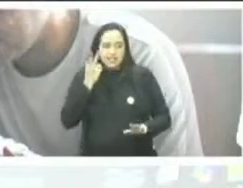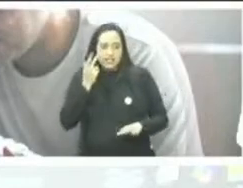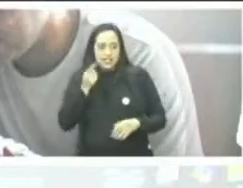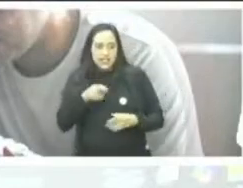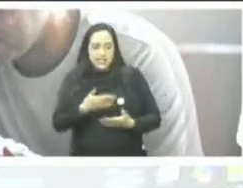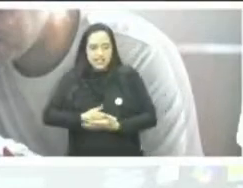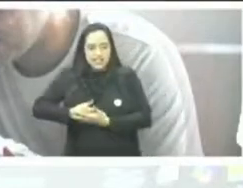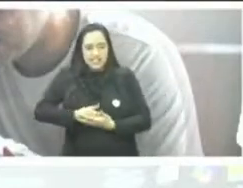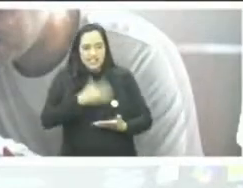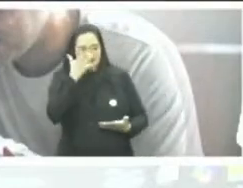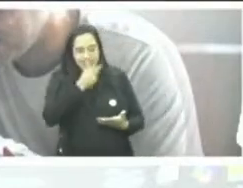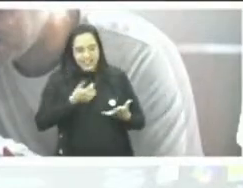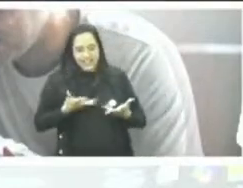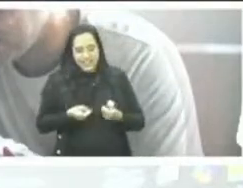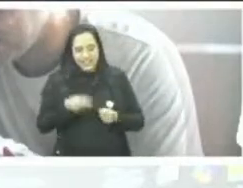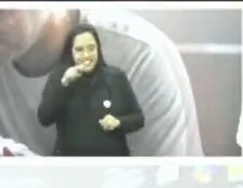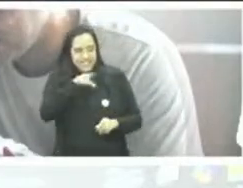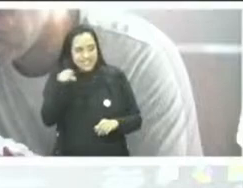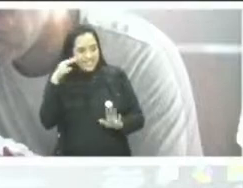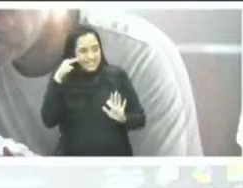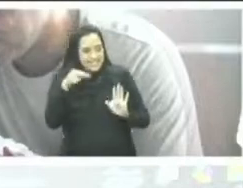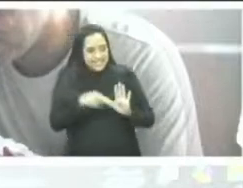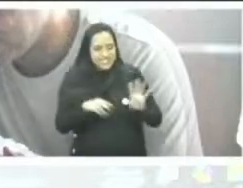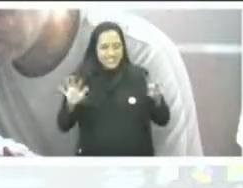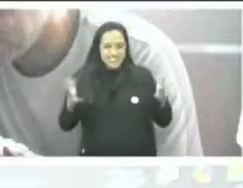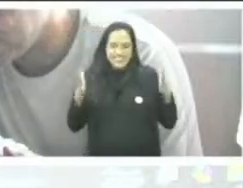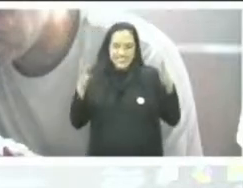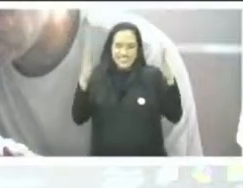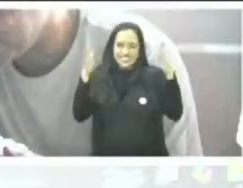linda e maravilhosa que vocês estão vendo.